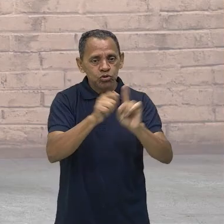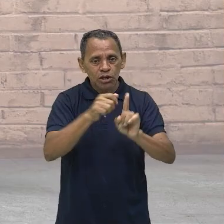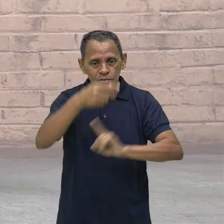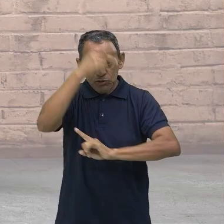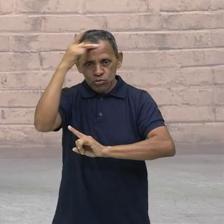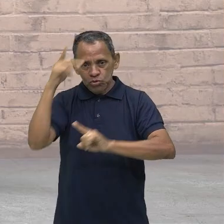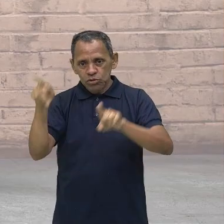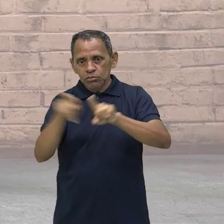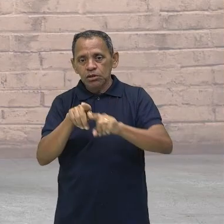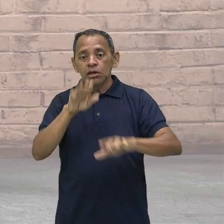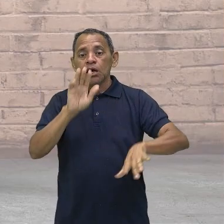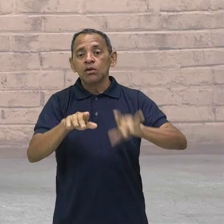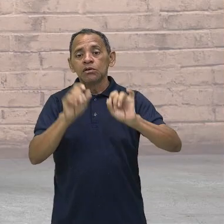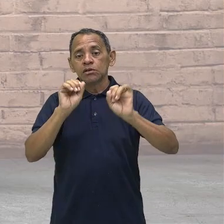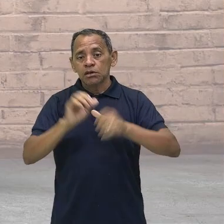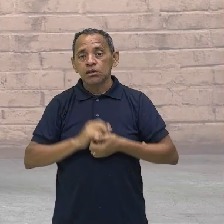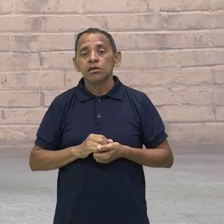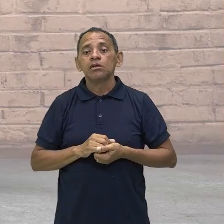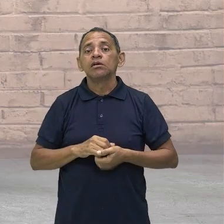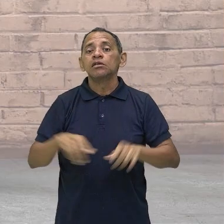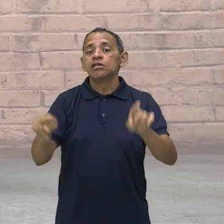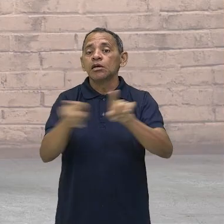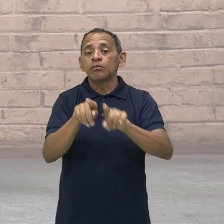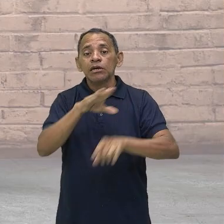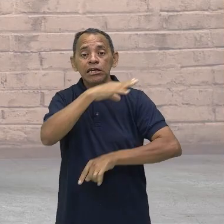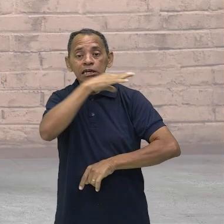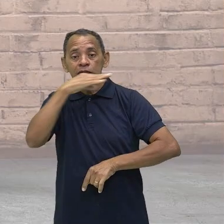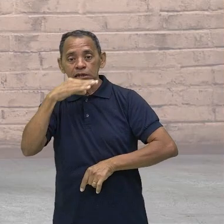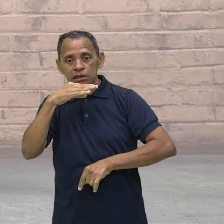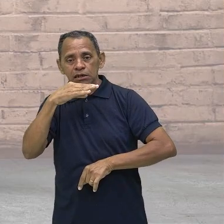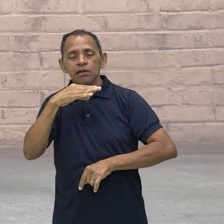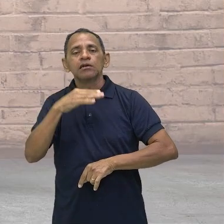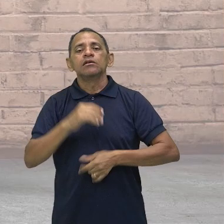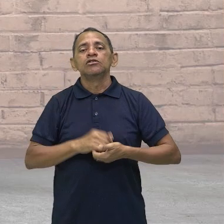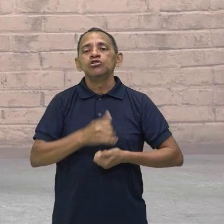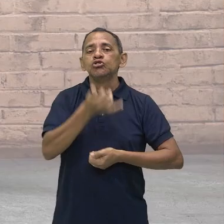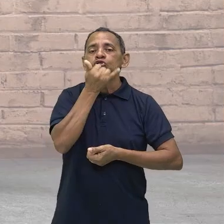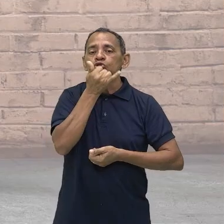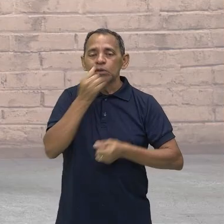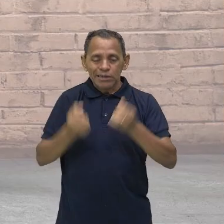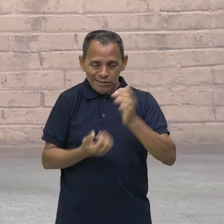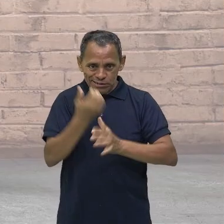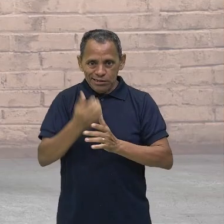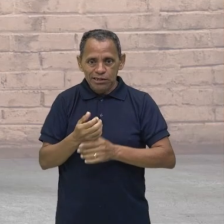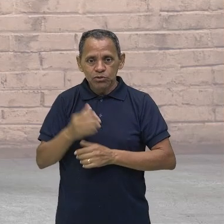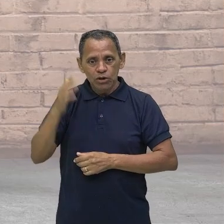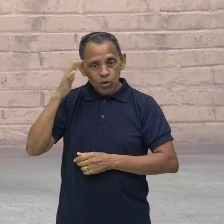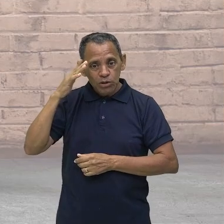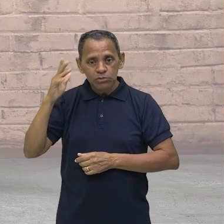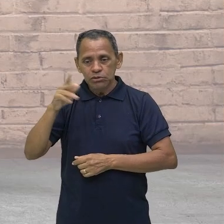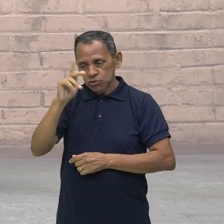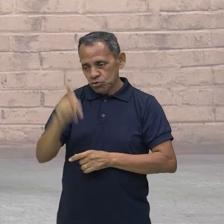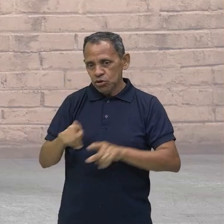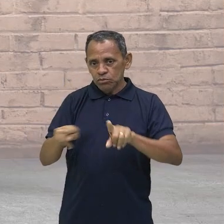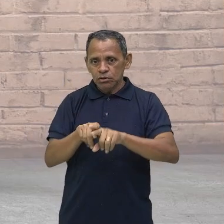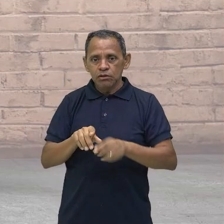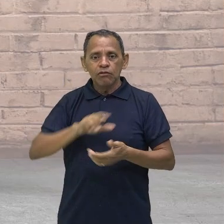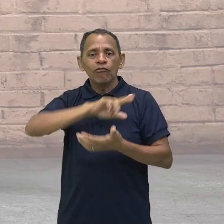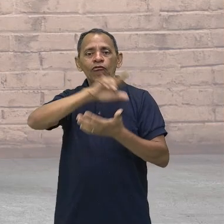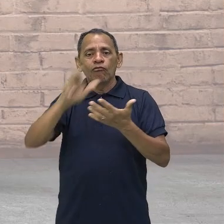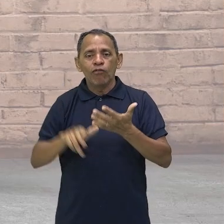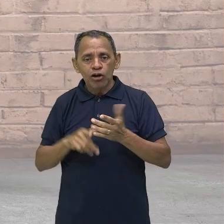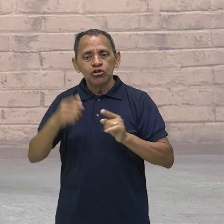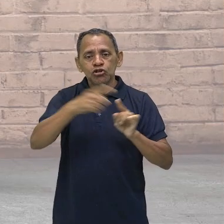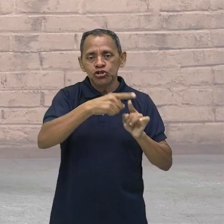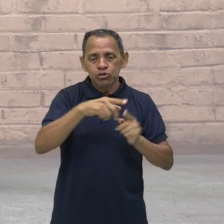às vezes, até criando situações históricas. Muitos dos nossos gêneros de